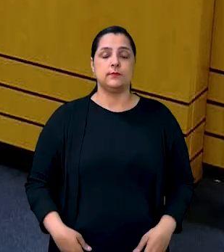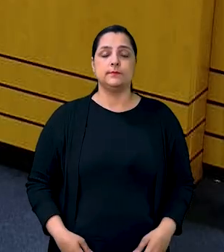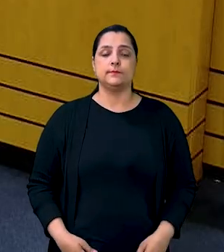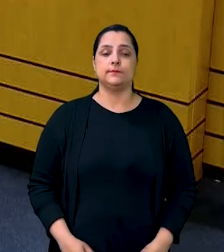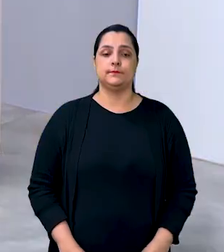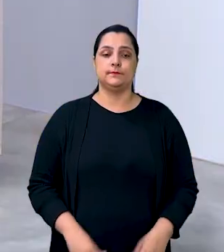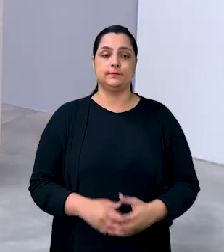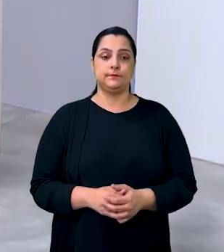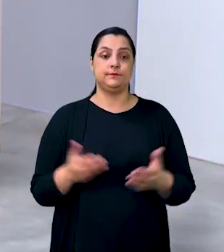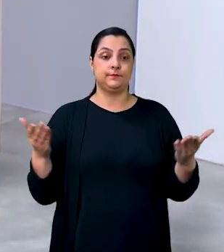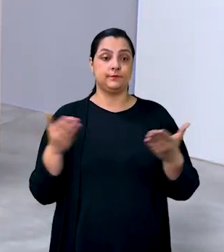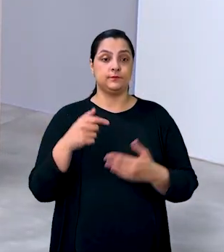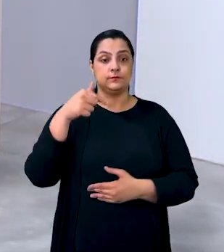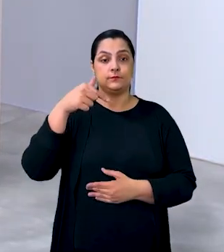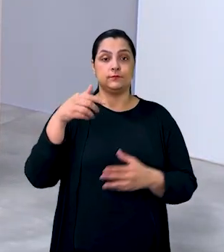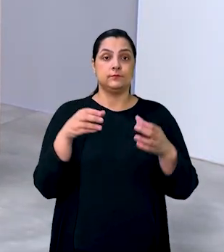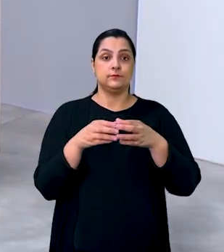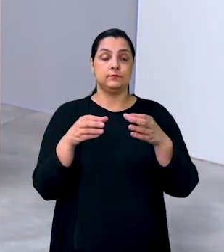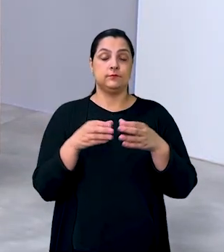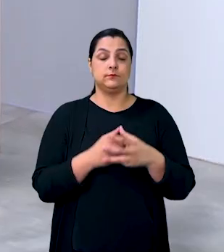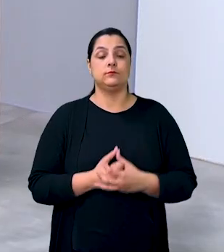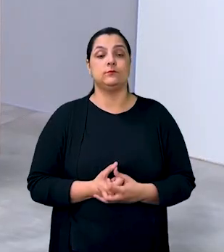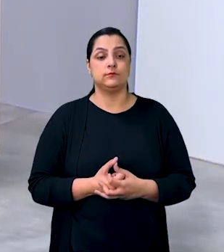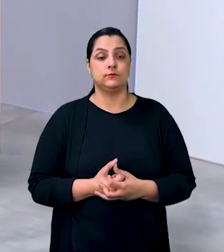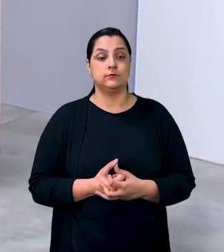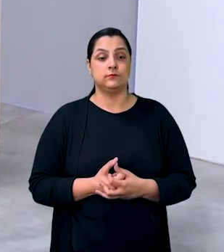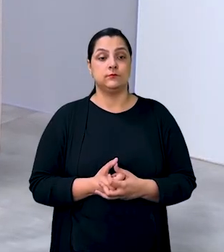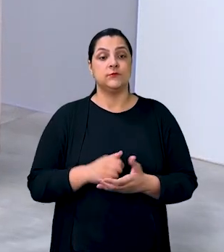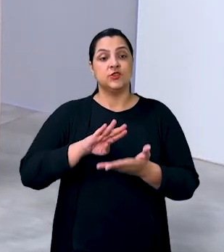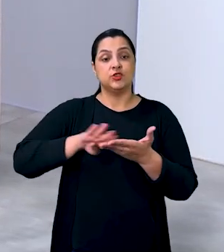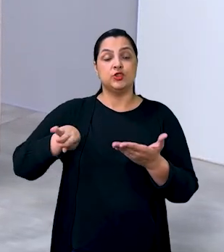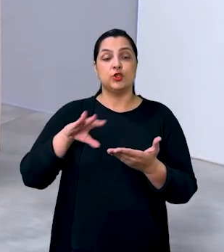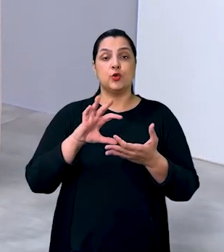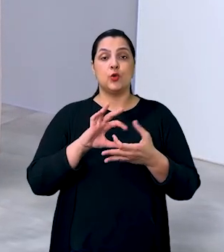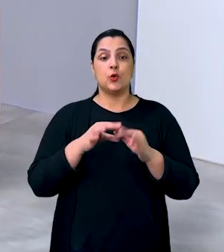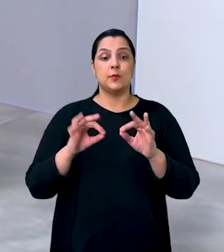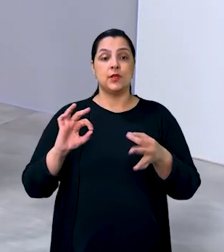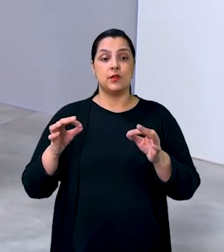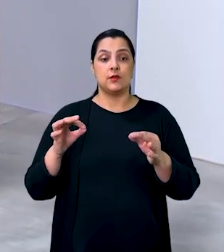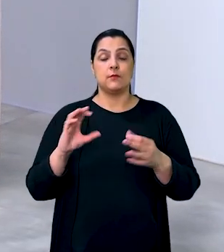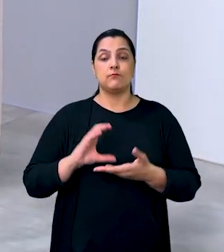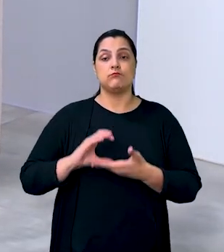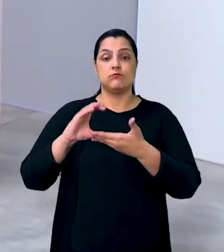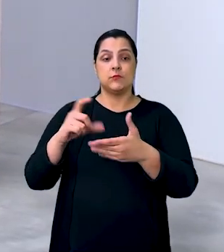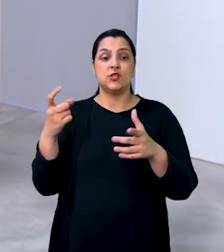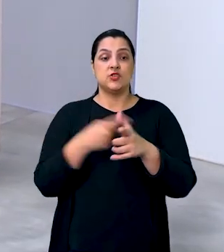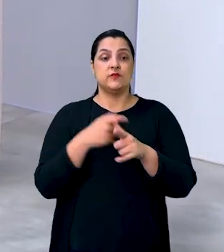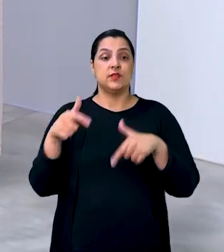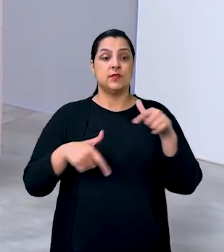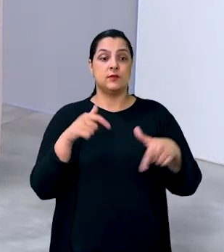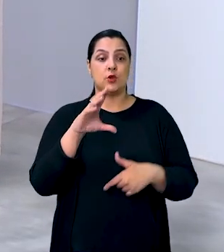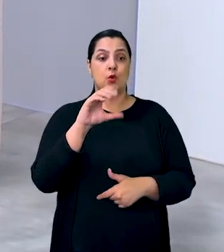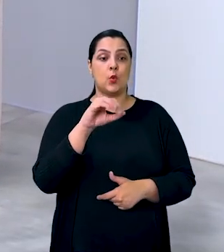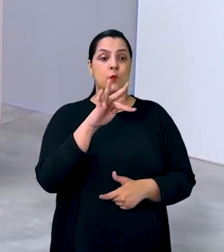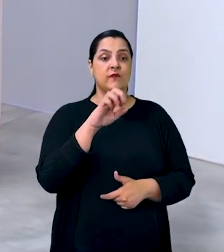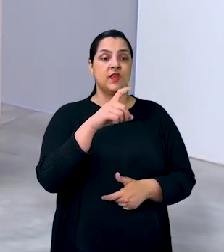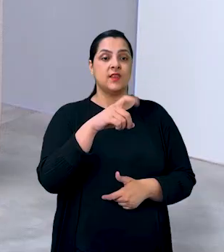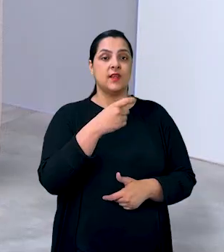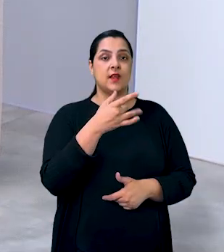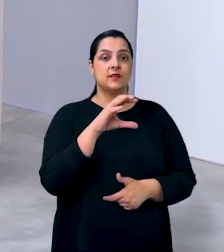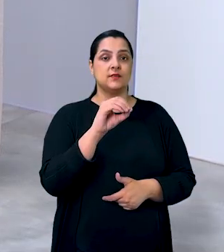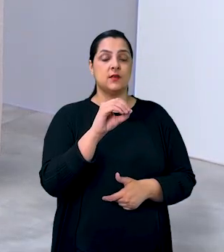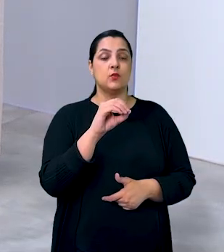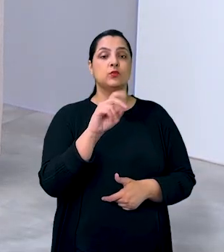recurso. Agora vamos para a 7ª turma. O colegiado isentou o Comitê Olímpico Brasileiro de pagar uma dívida trabalhista da